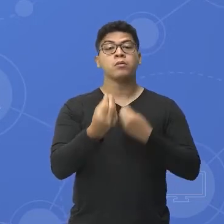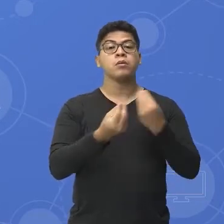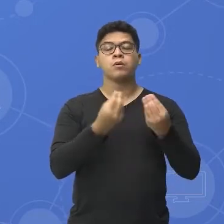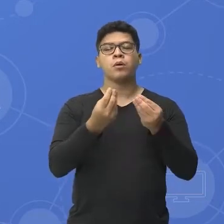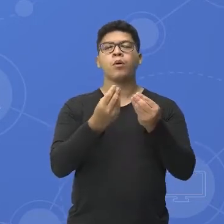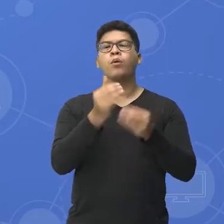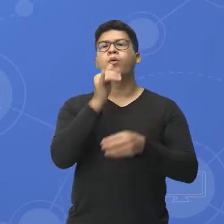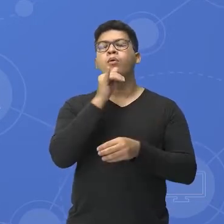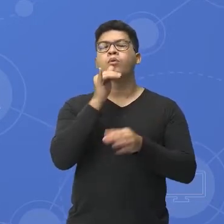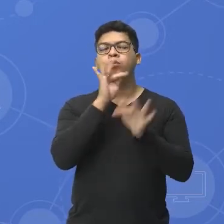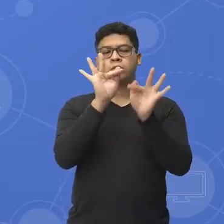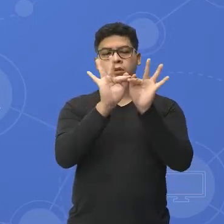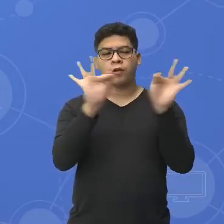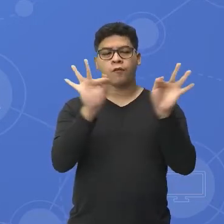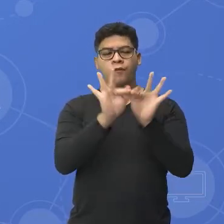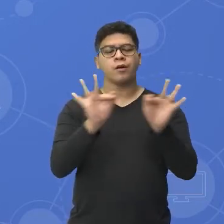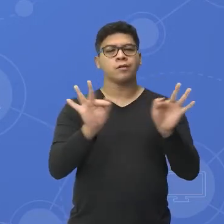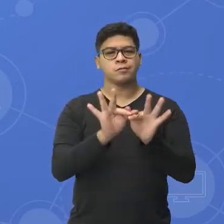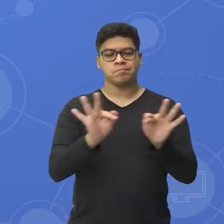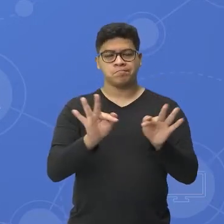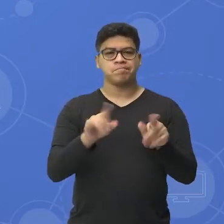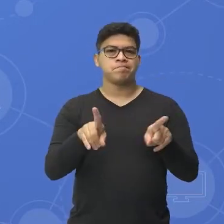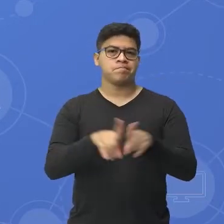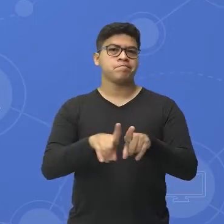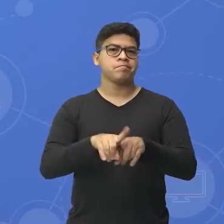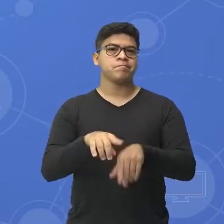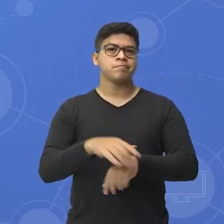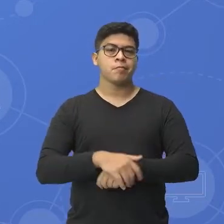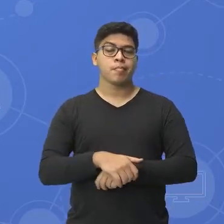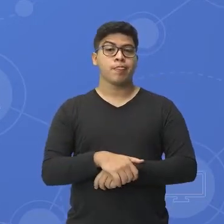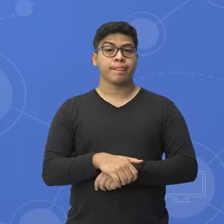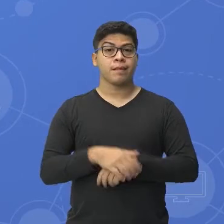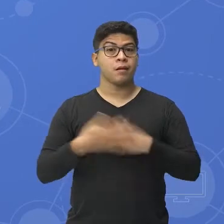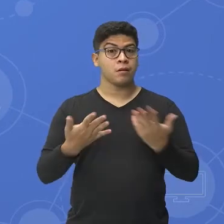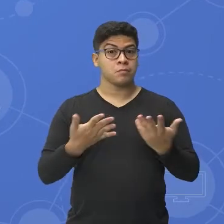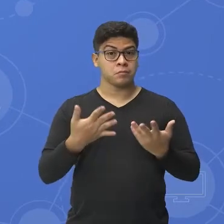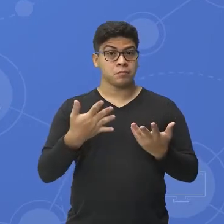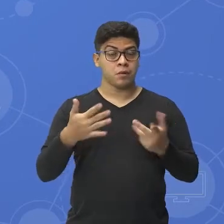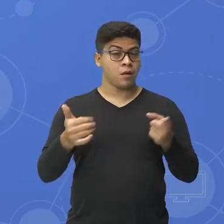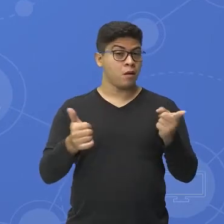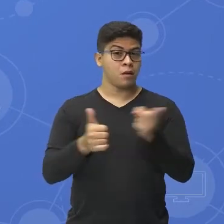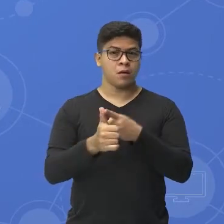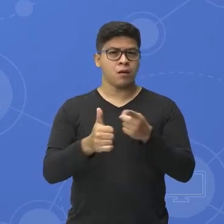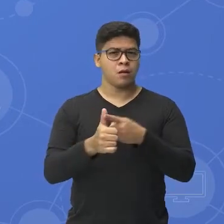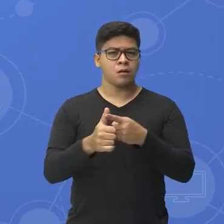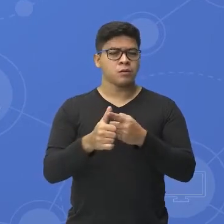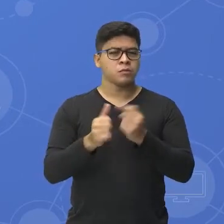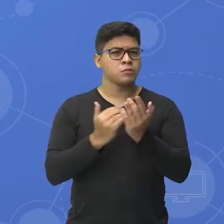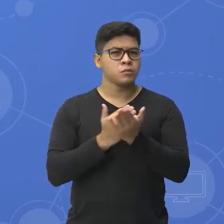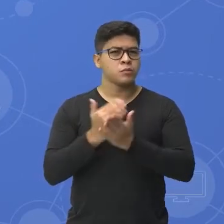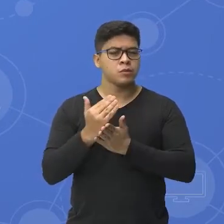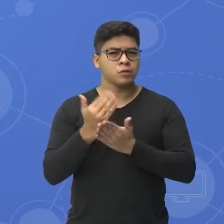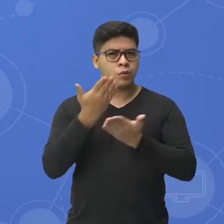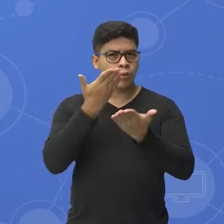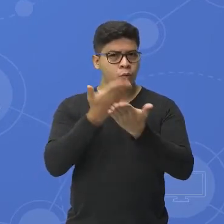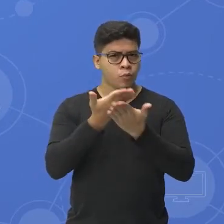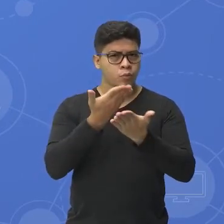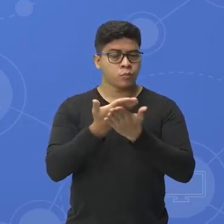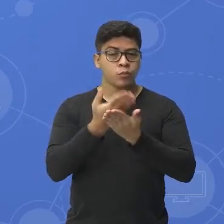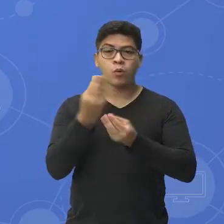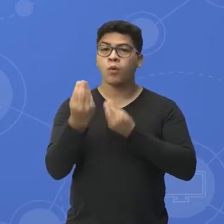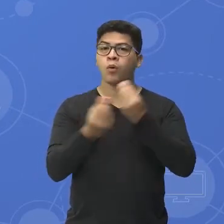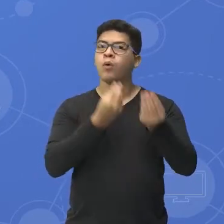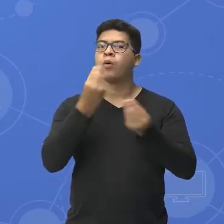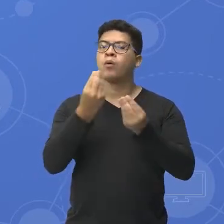nos exemplos das frases, tá certo? Então vamos primeiramente agora estudar um pouquinho